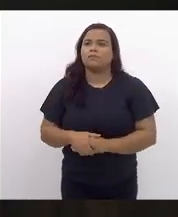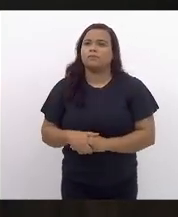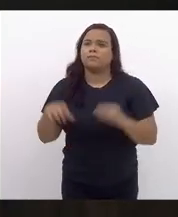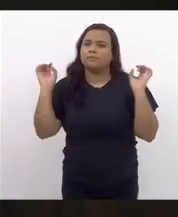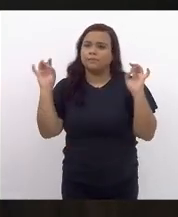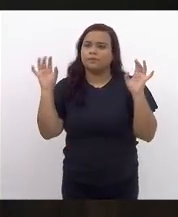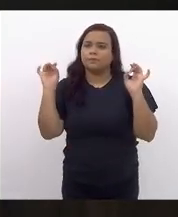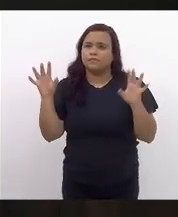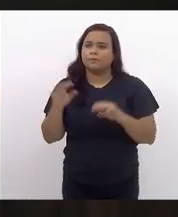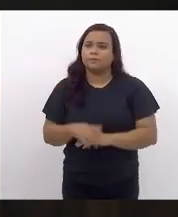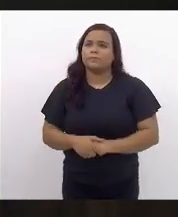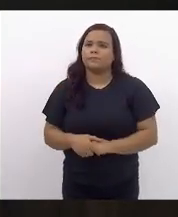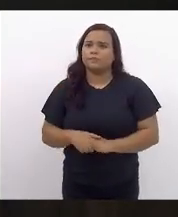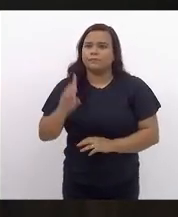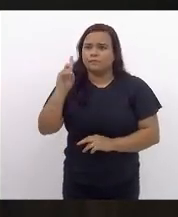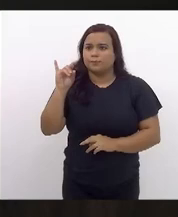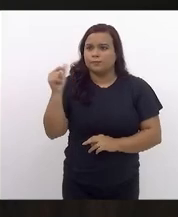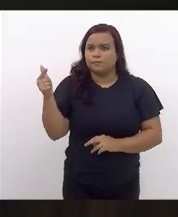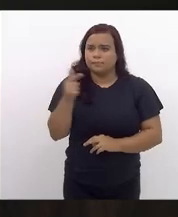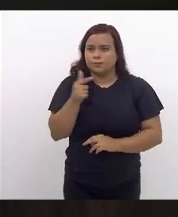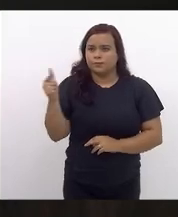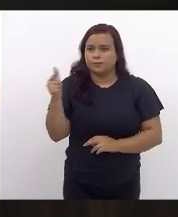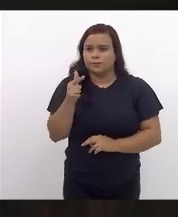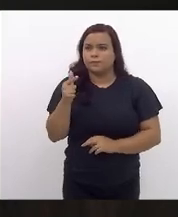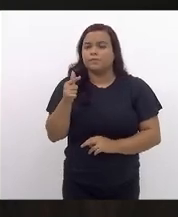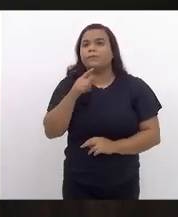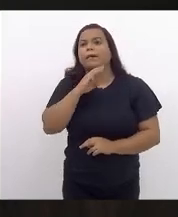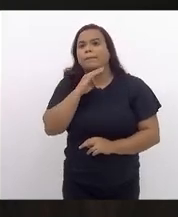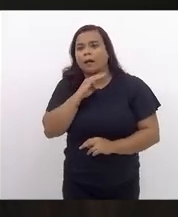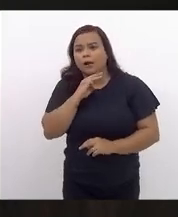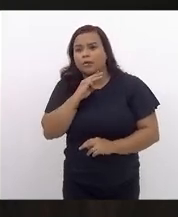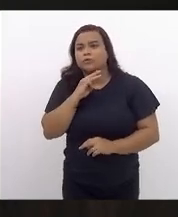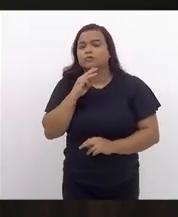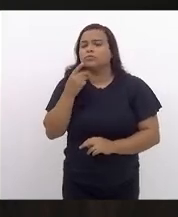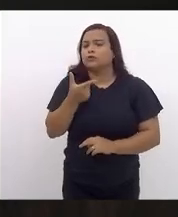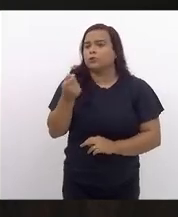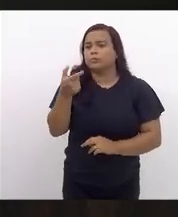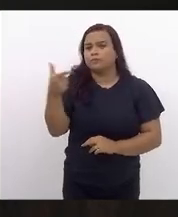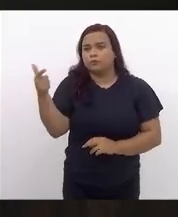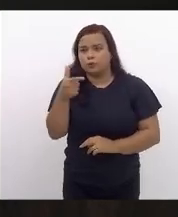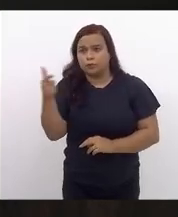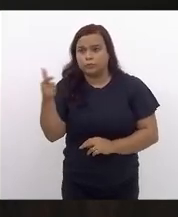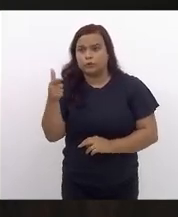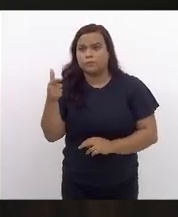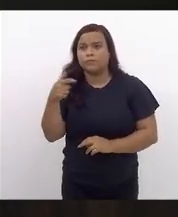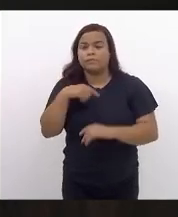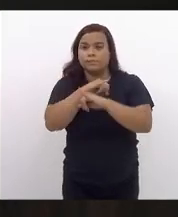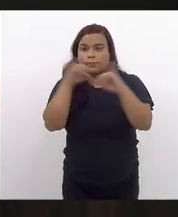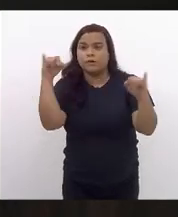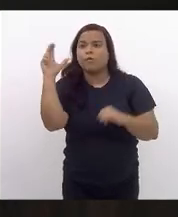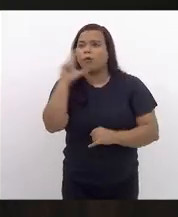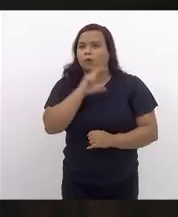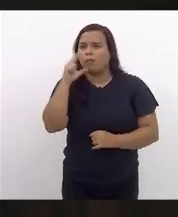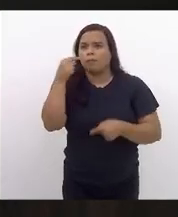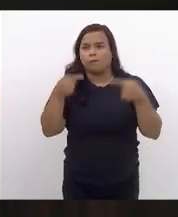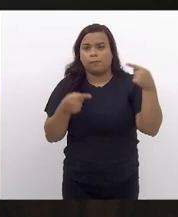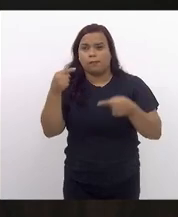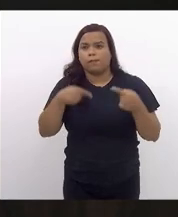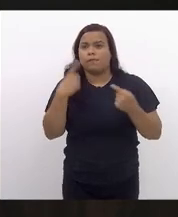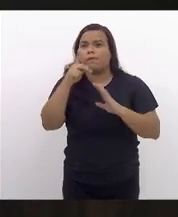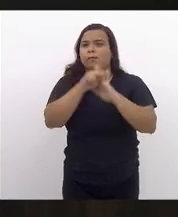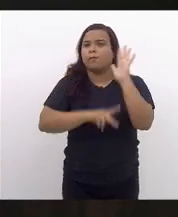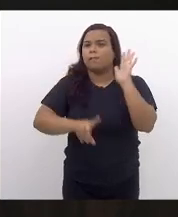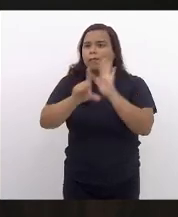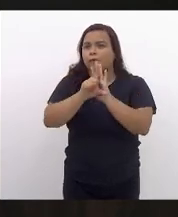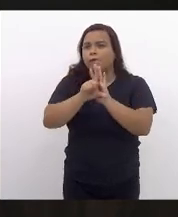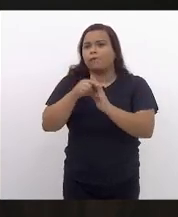extraordinária do dia 22 de março de 22. Anuncio em regime de urgência em discussão única, projeto de lei